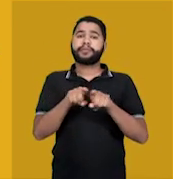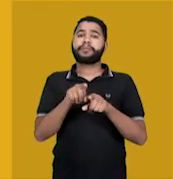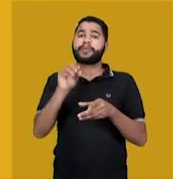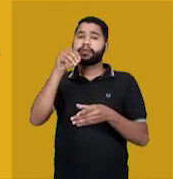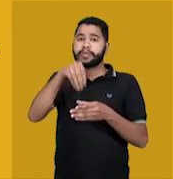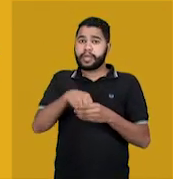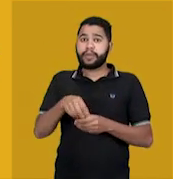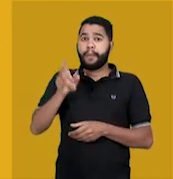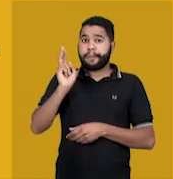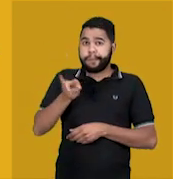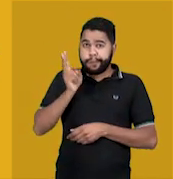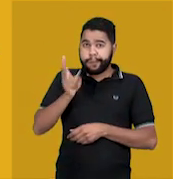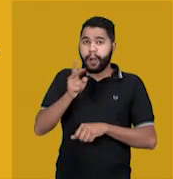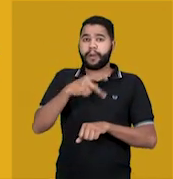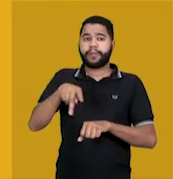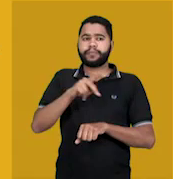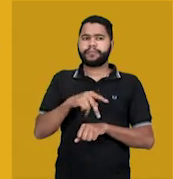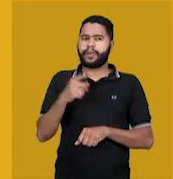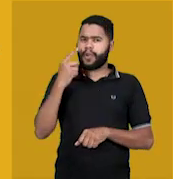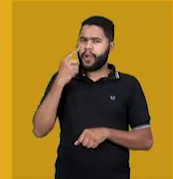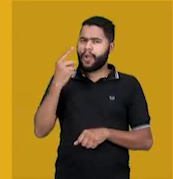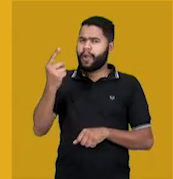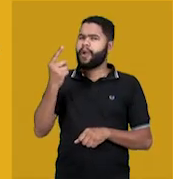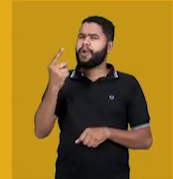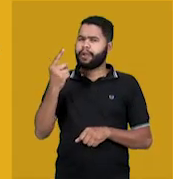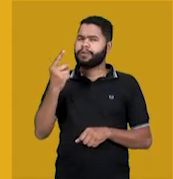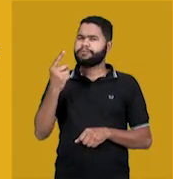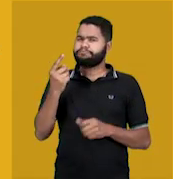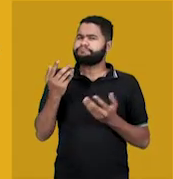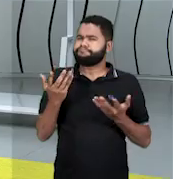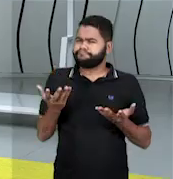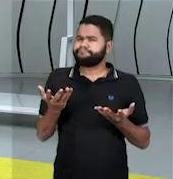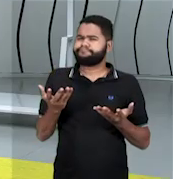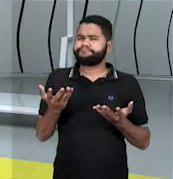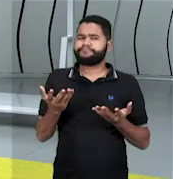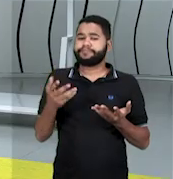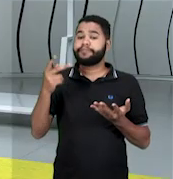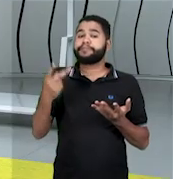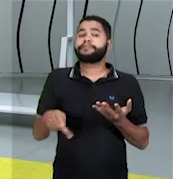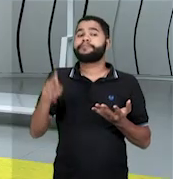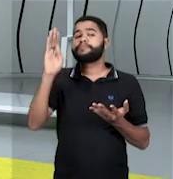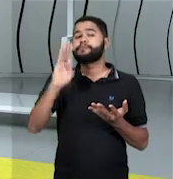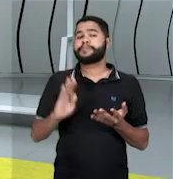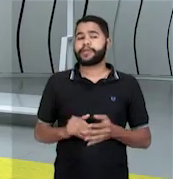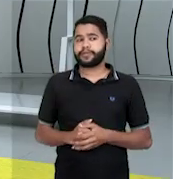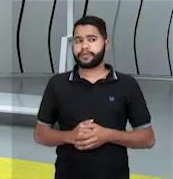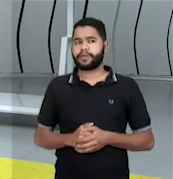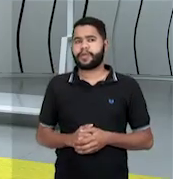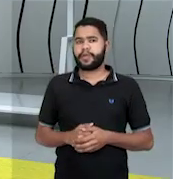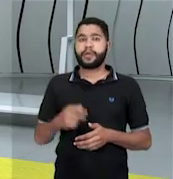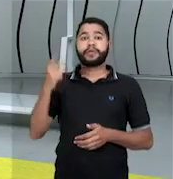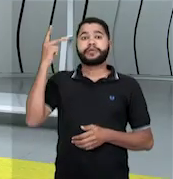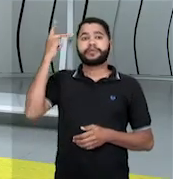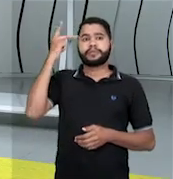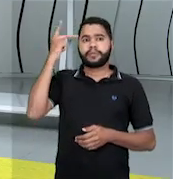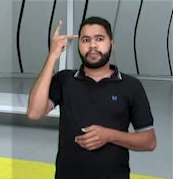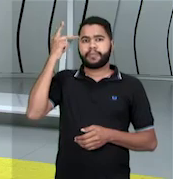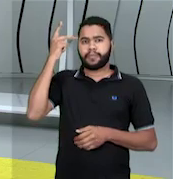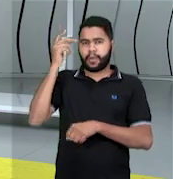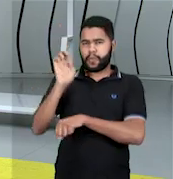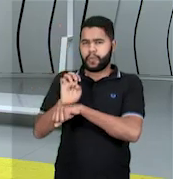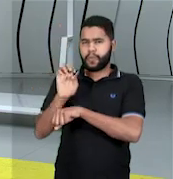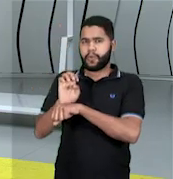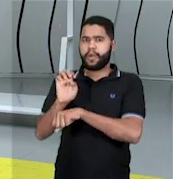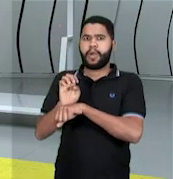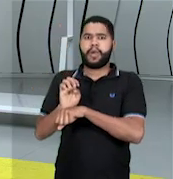de um mesmo país. Então, olha só que coisa, né? Você pega aqui Brasil, você pega o estado de São Paulo, né, ou seja, o